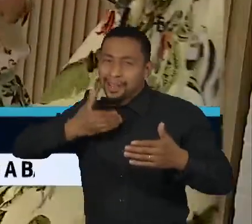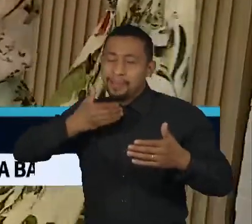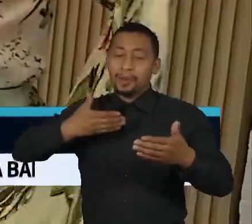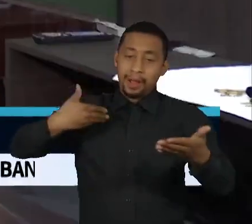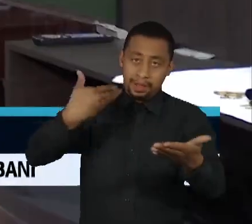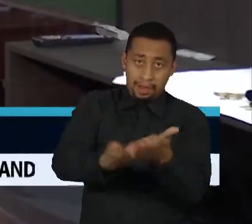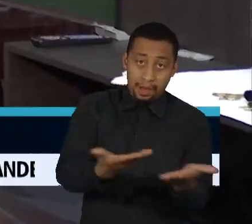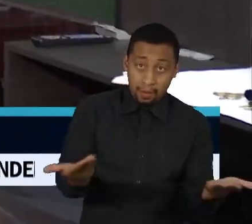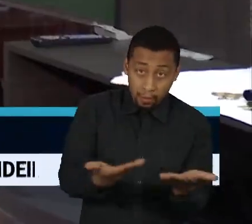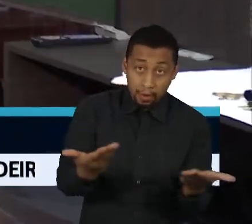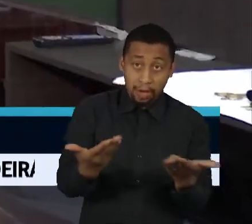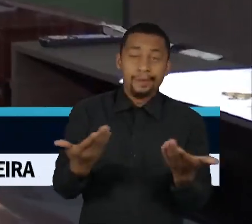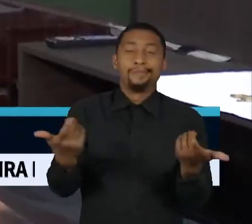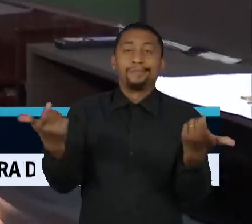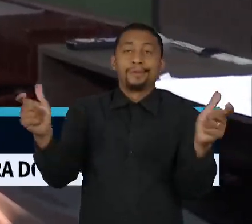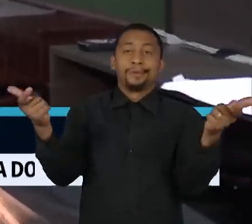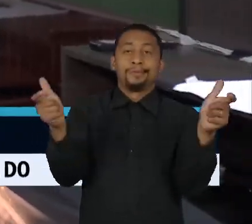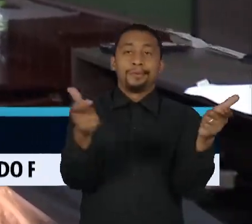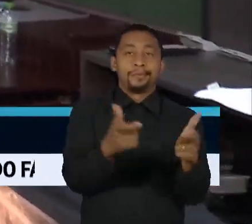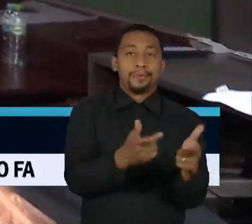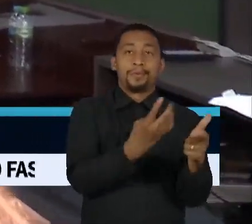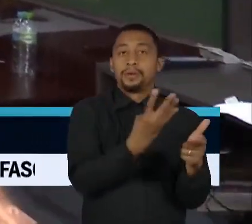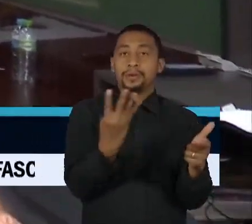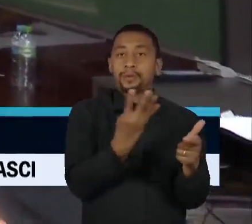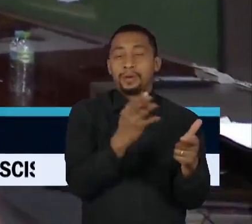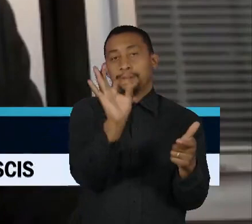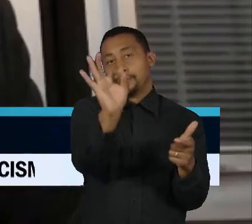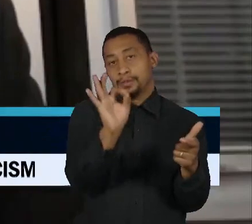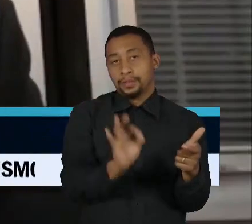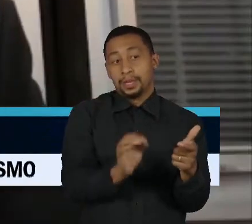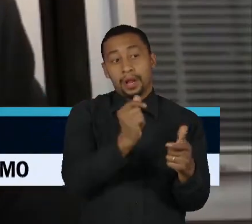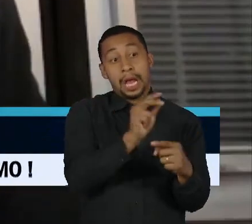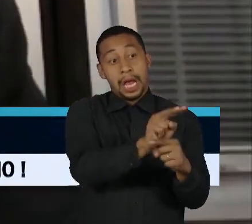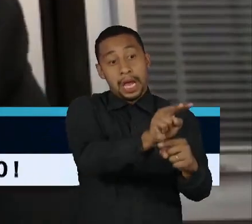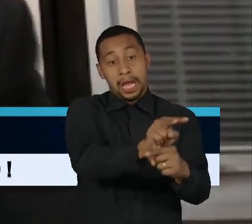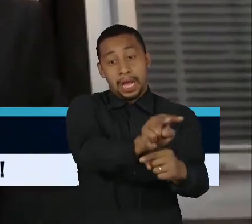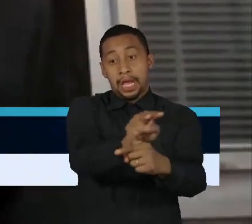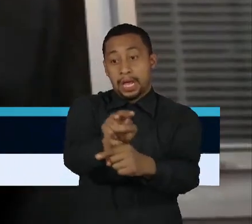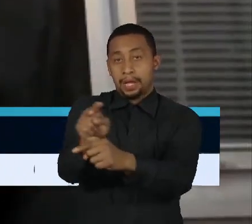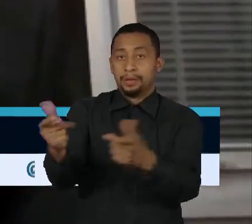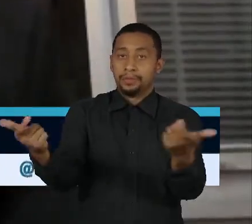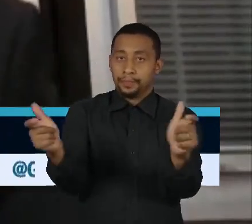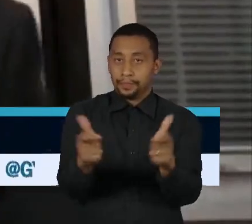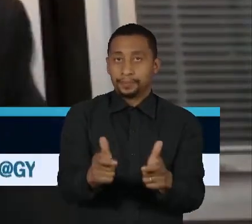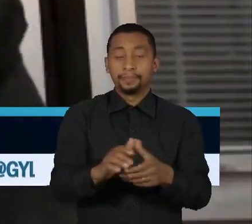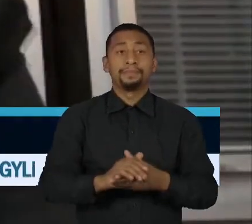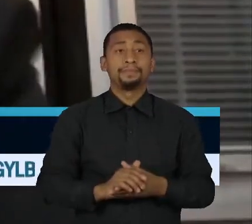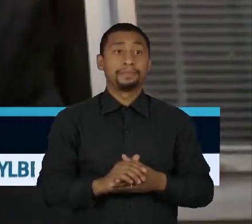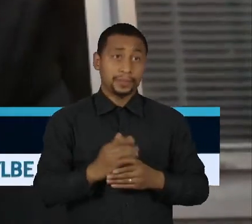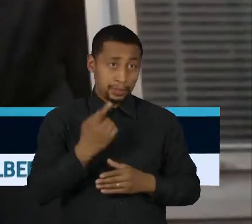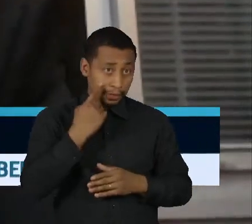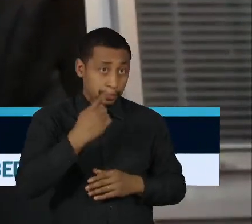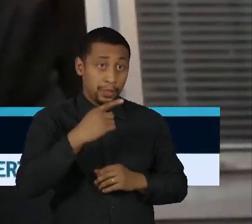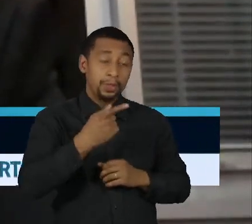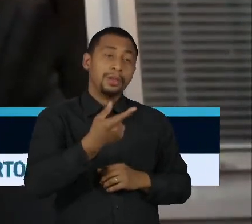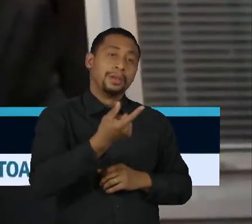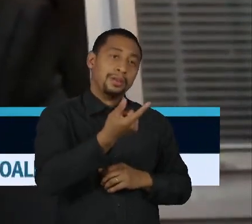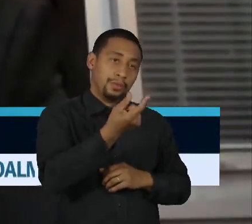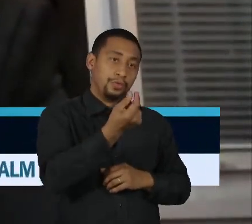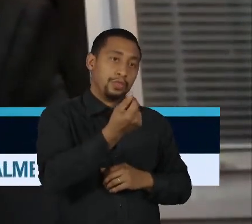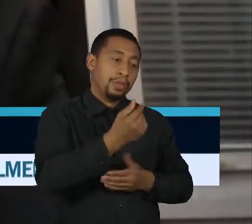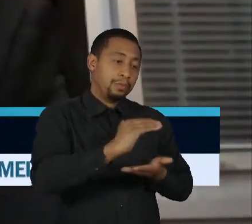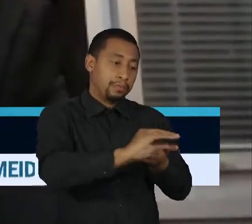houve queda de 44% no volume emprestado. Mostra que o financiamento do BNDES, ele alavanca os